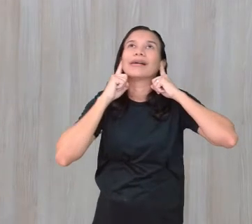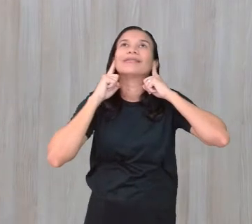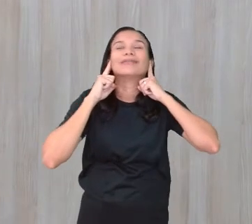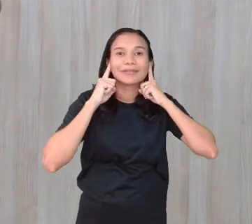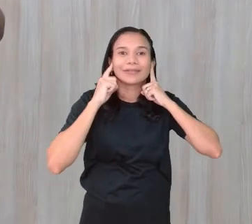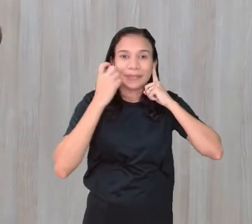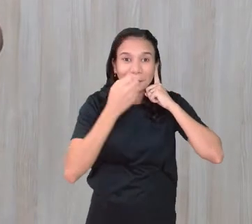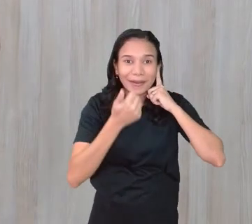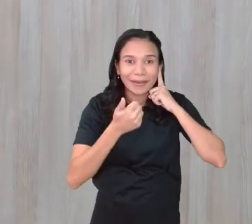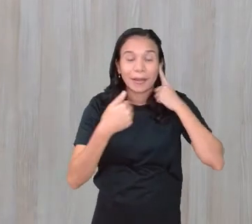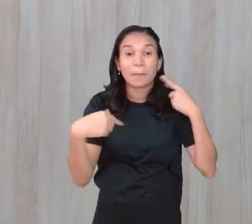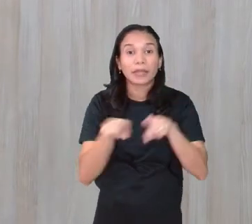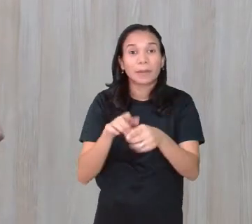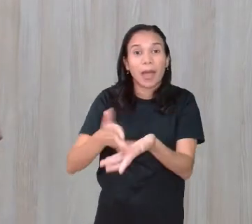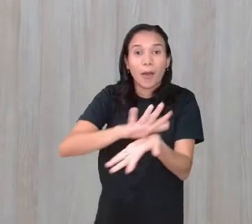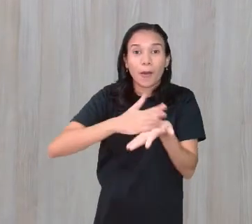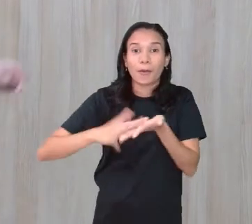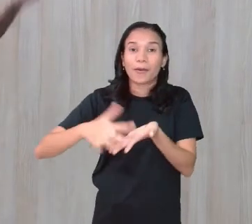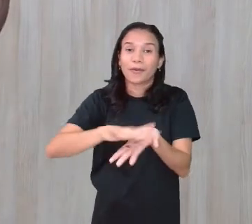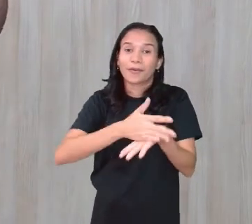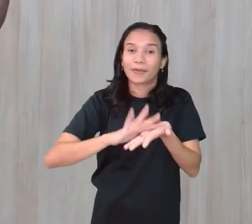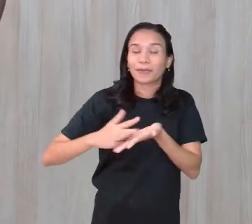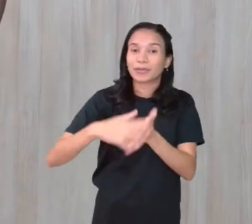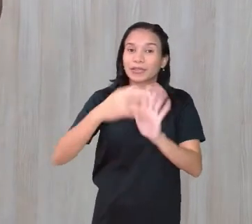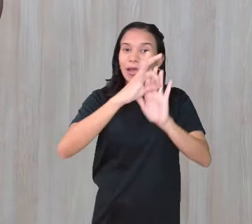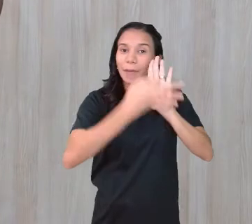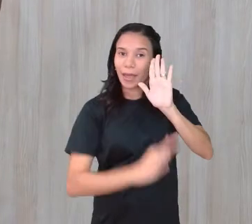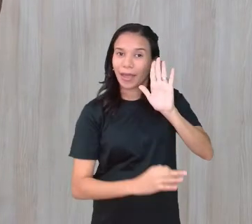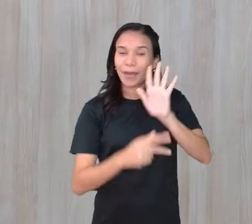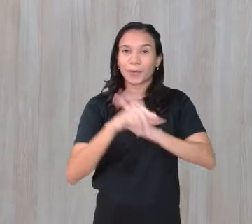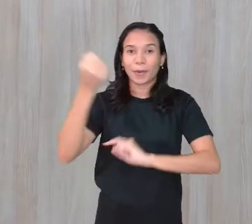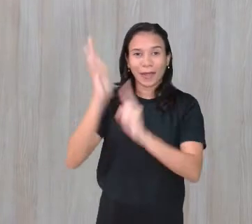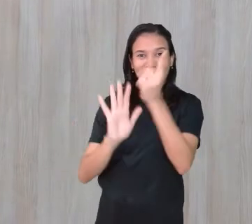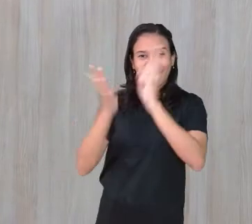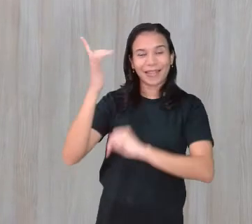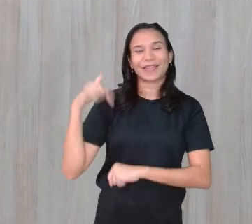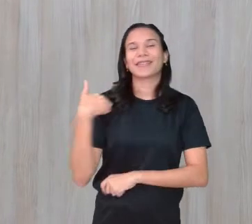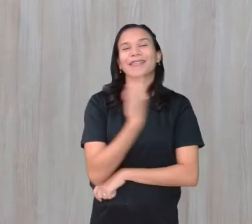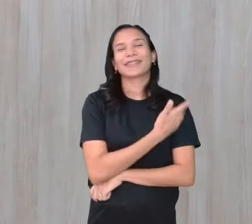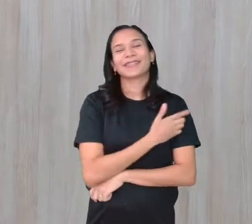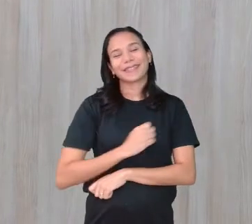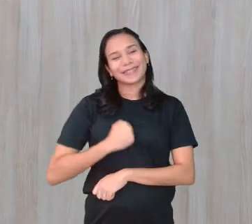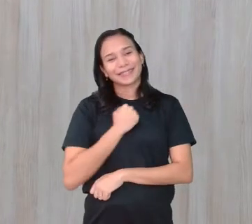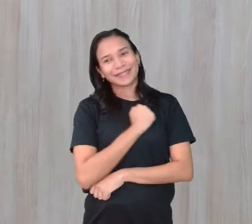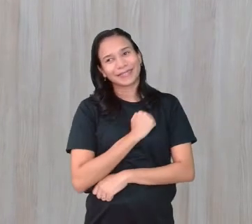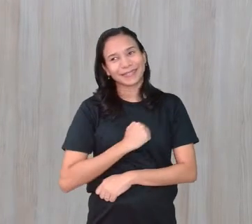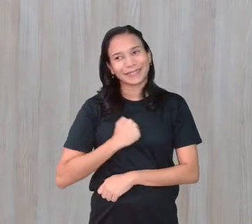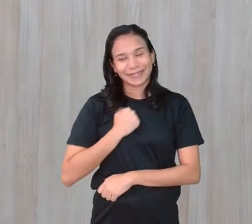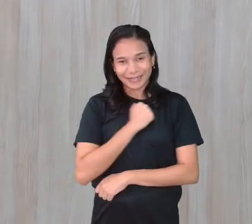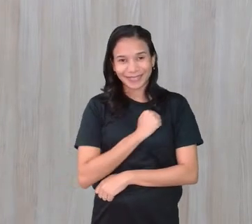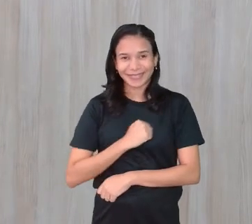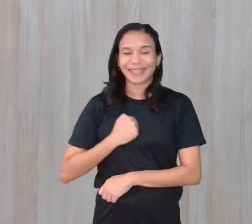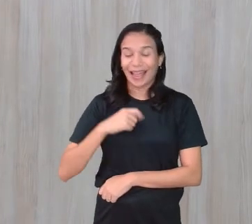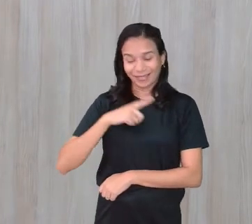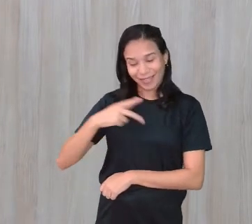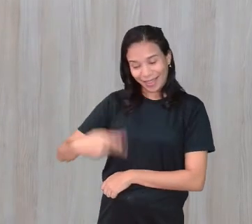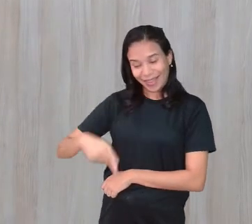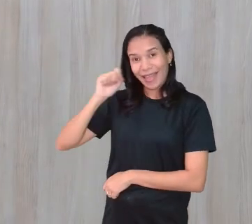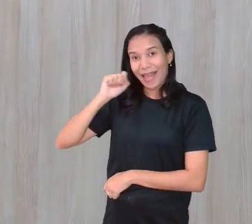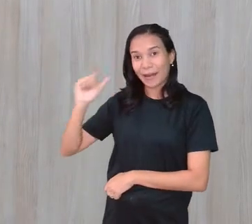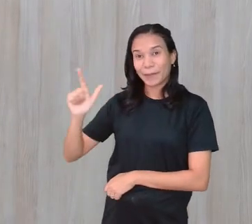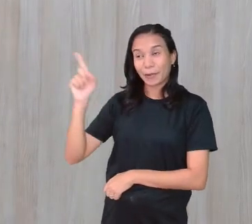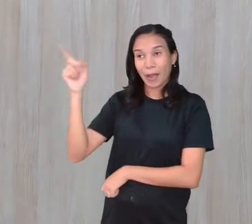uma história? O samba enredo do carnaval, que estamos com saudade, inclusive. Né? Vai ter agora, em abril, no